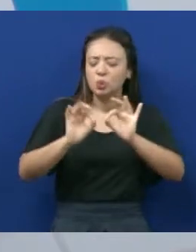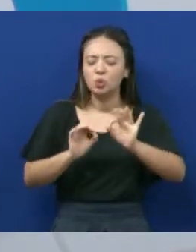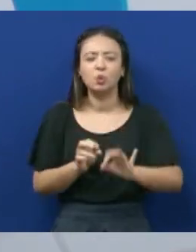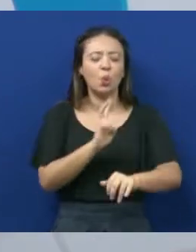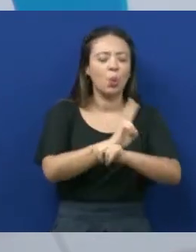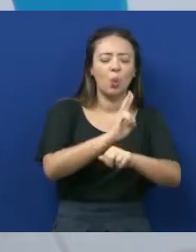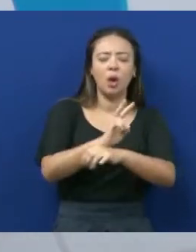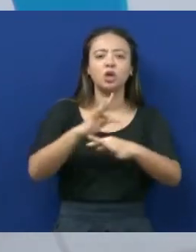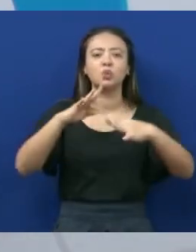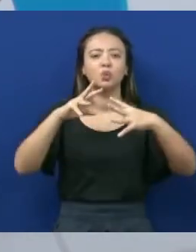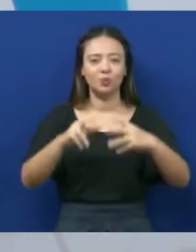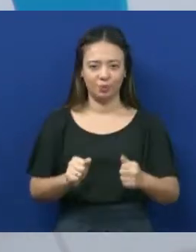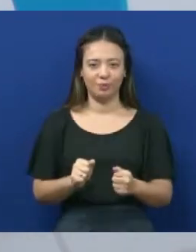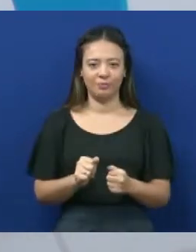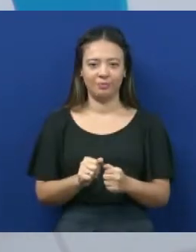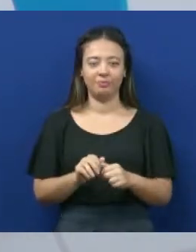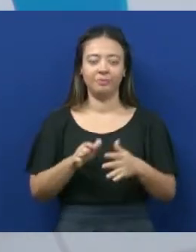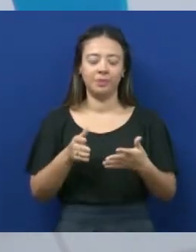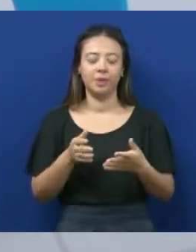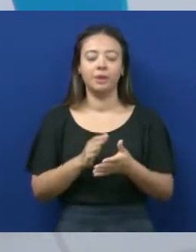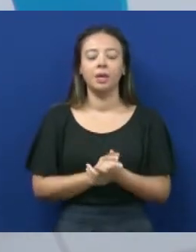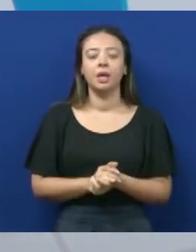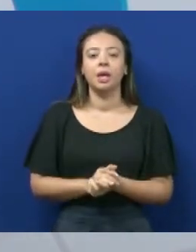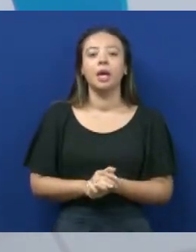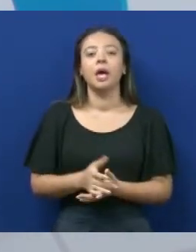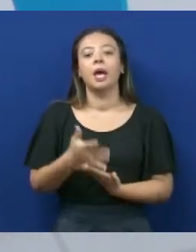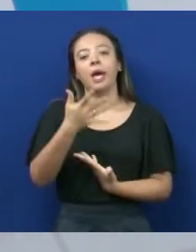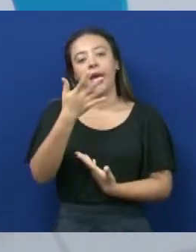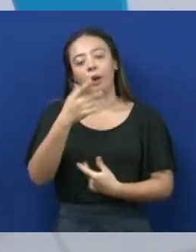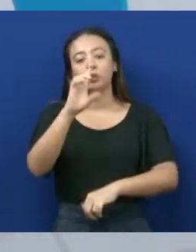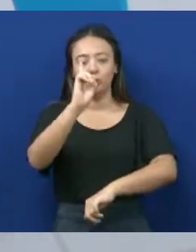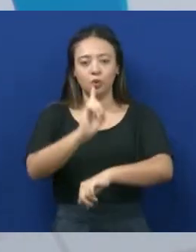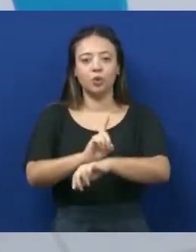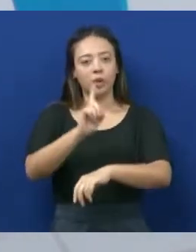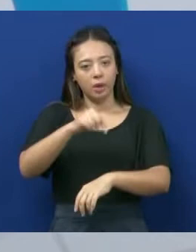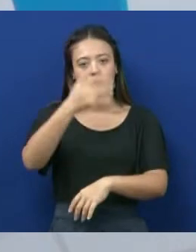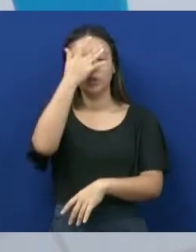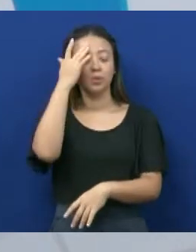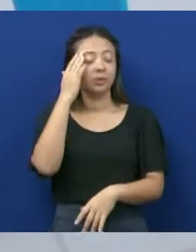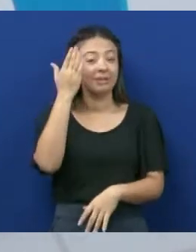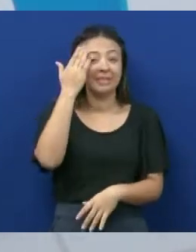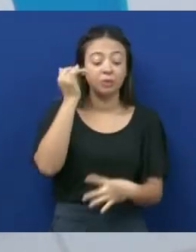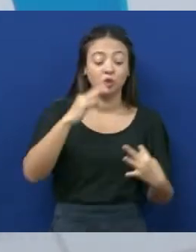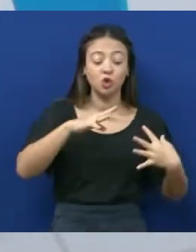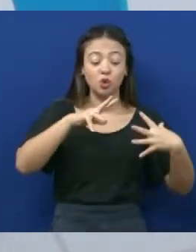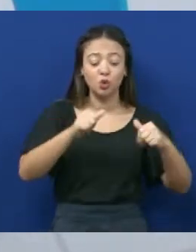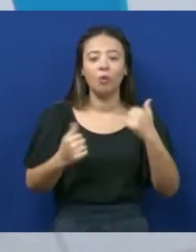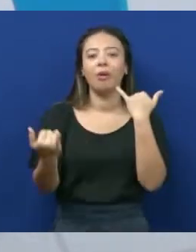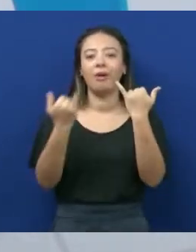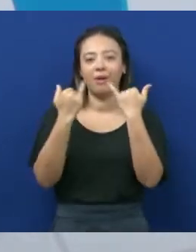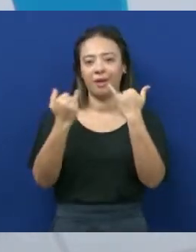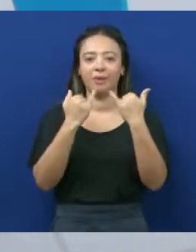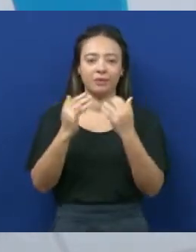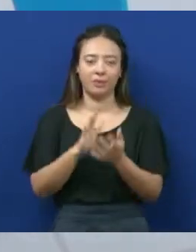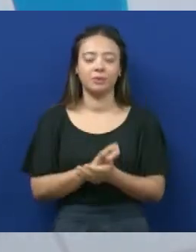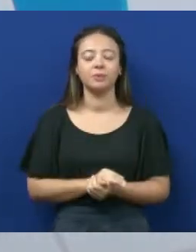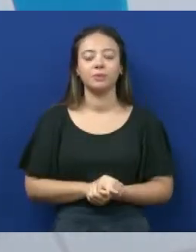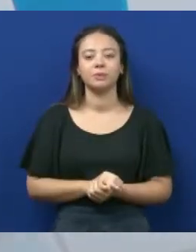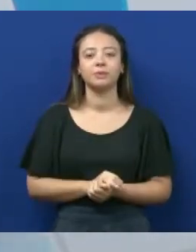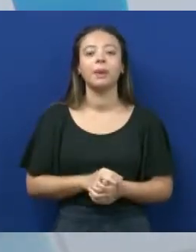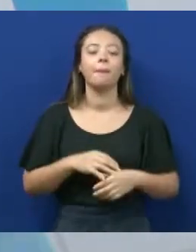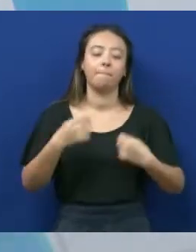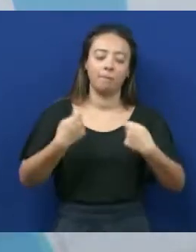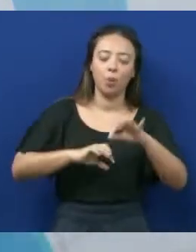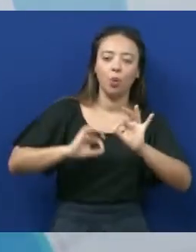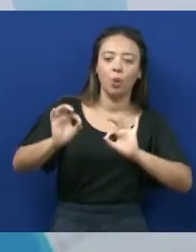espetáculo. Ele é aquela pessoa que está ali a todo momento, em todos os lugares, sabendo de tudo. Tudo ele precisa saber, tudo ele precisa